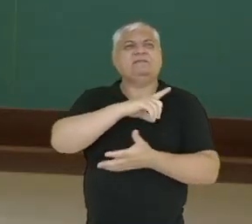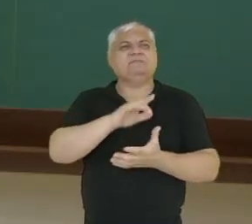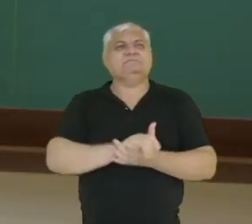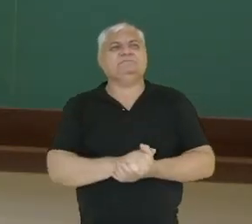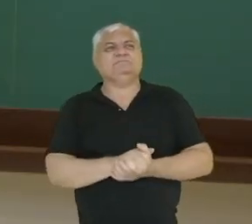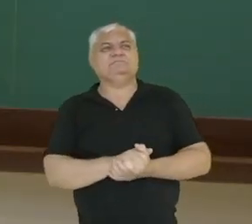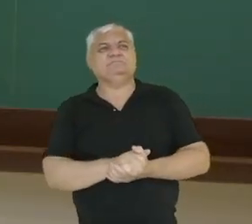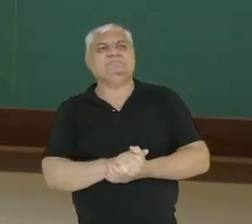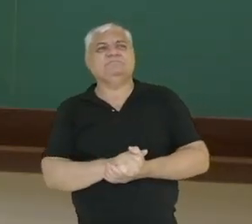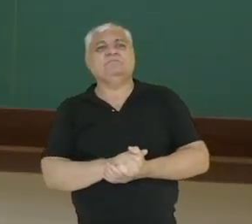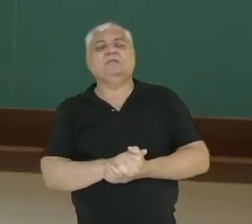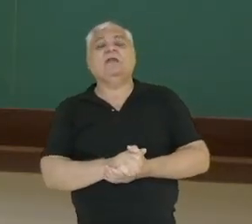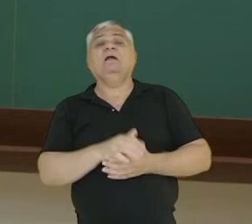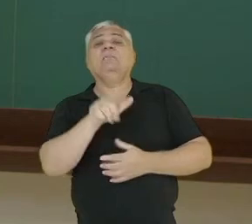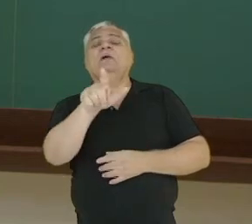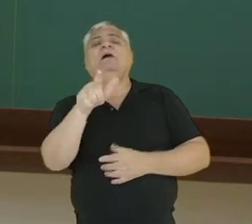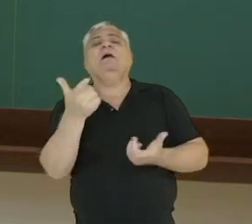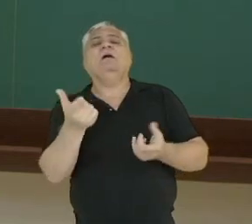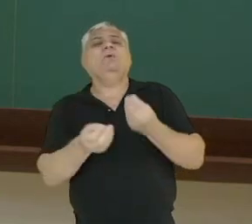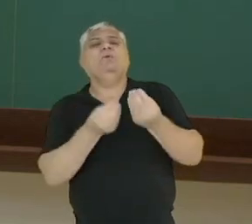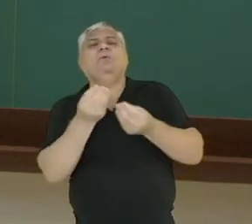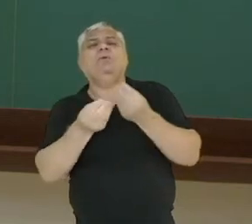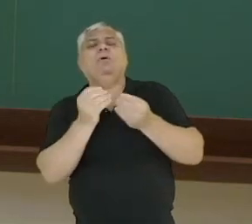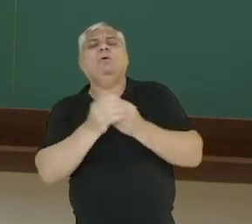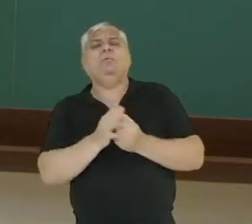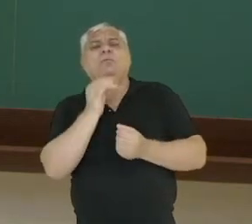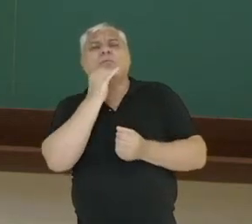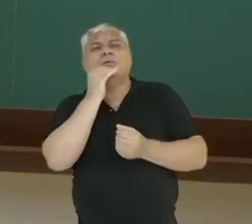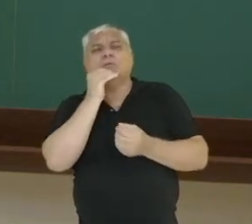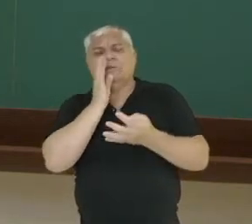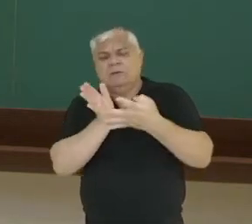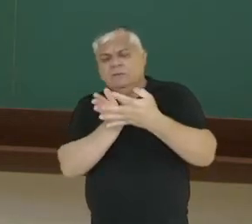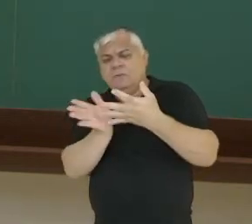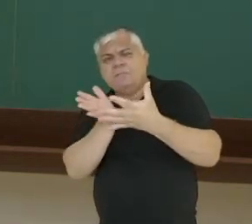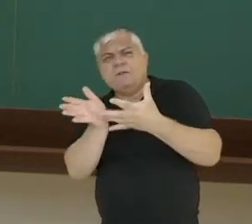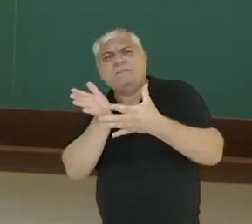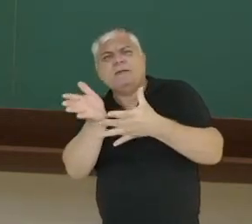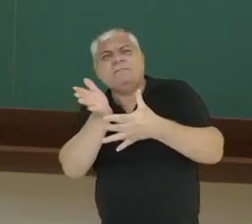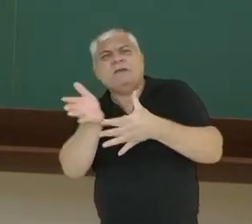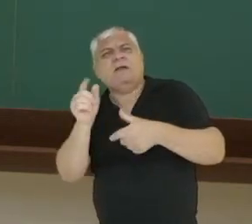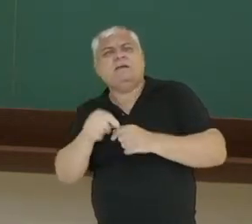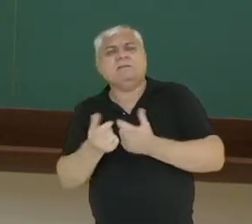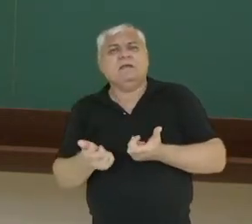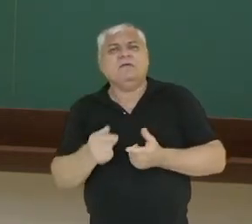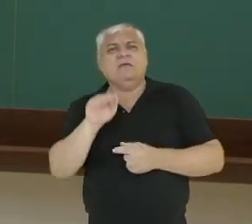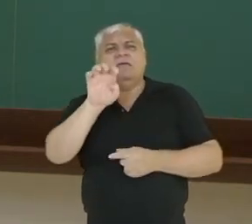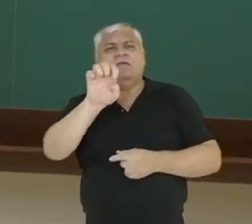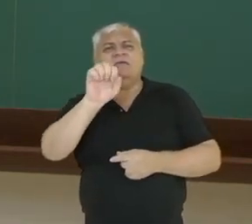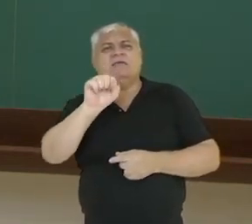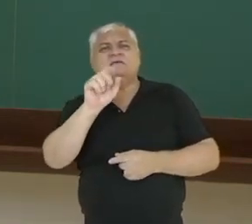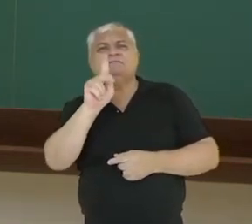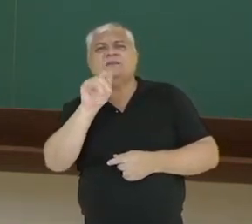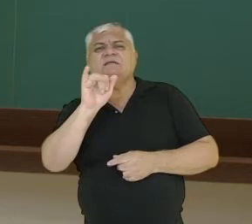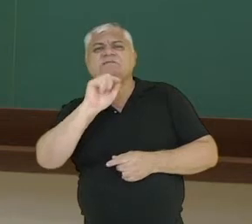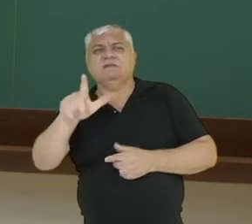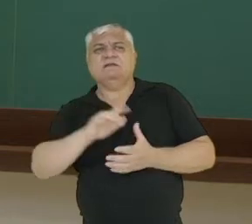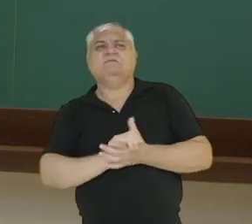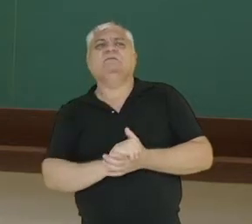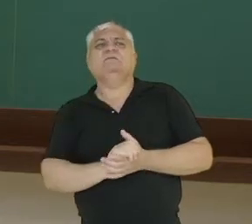Buenas. Professor, e a subdivisão, professor, da isomeria espacial?